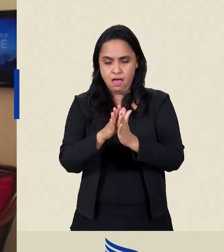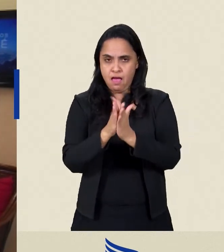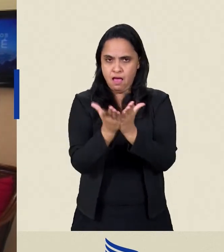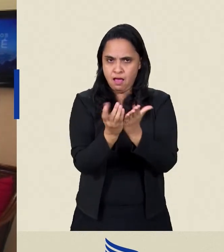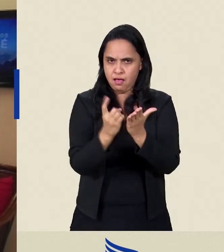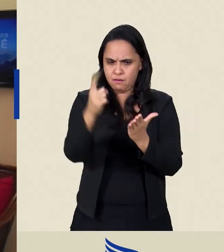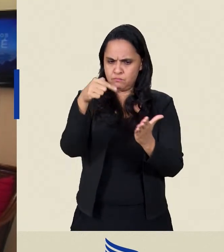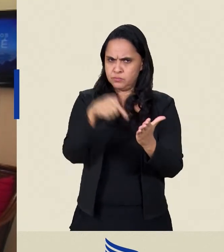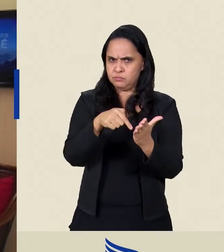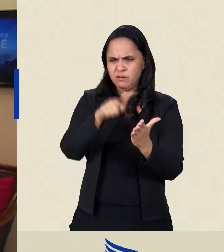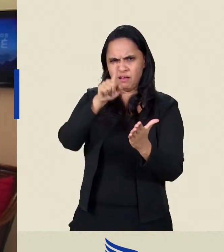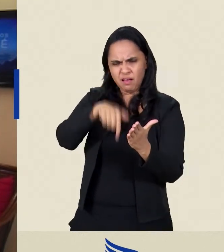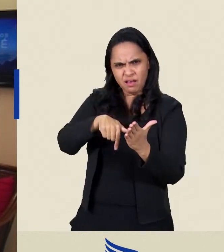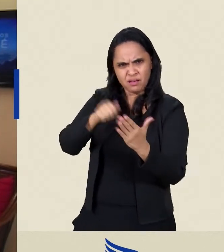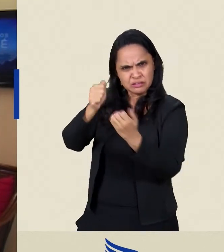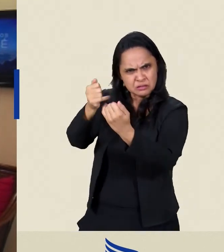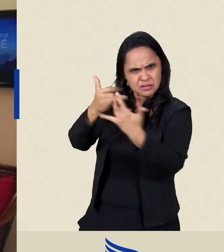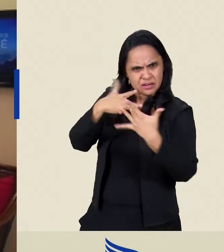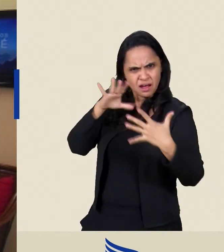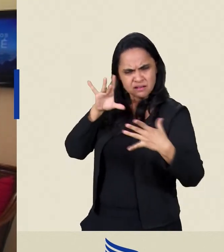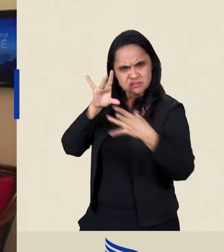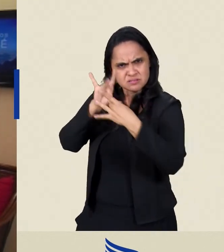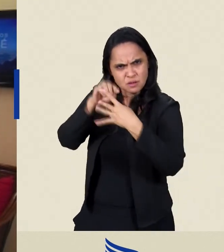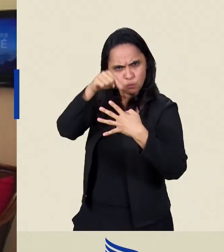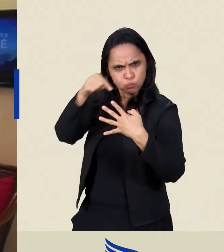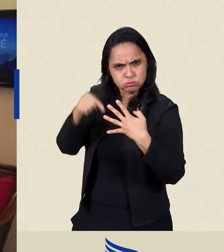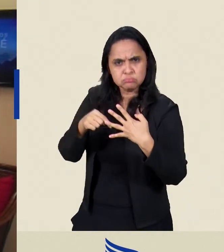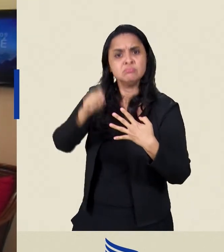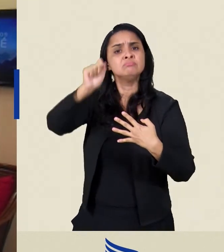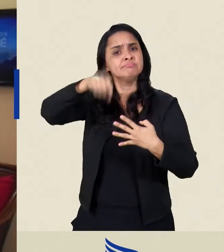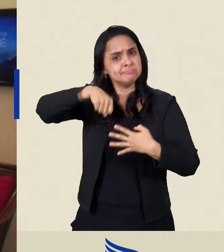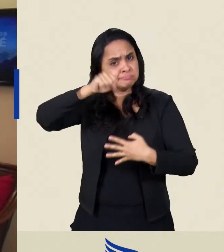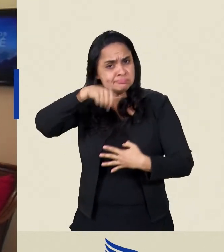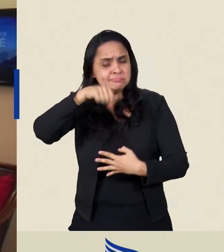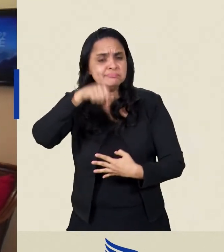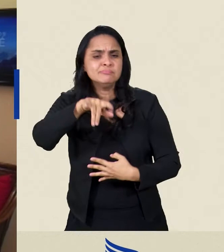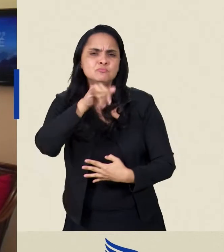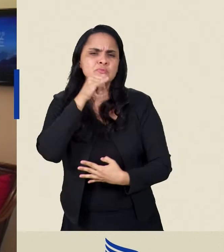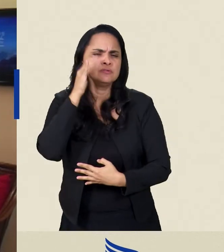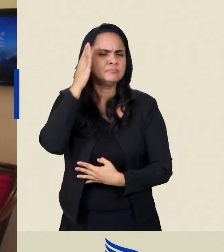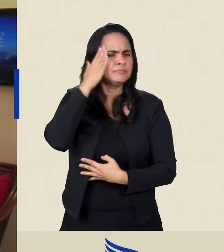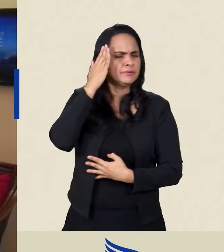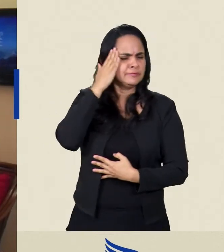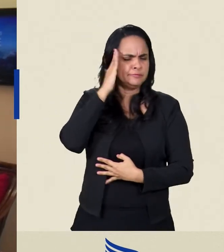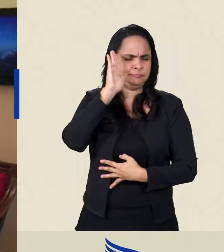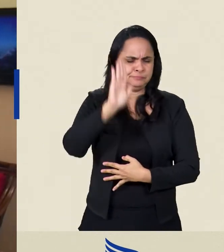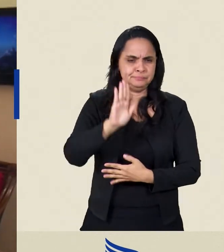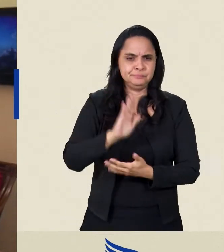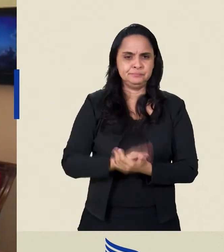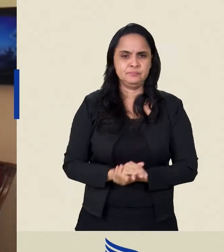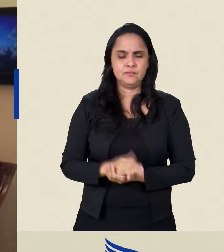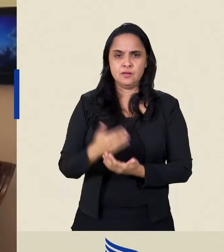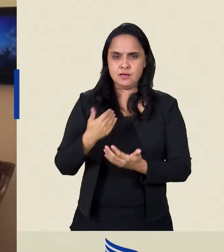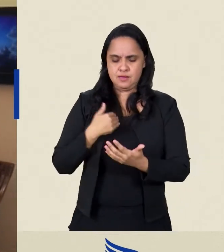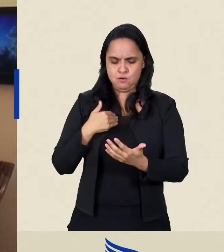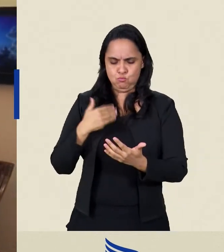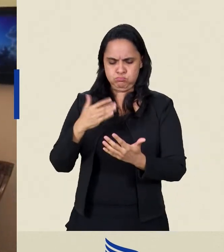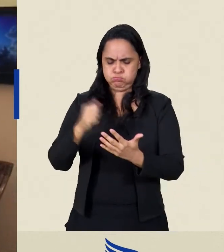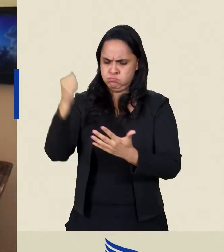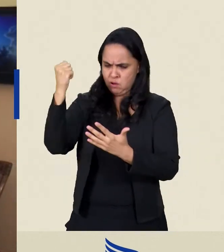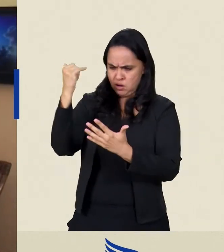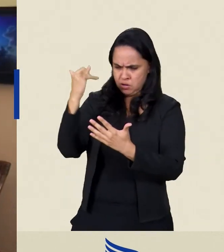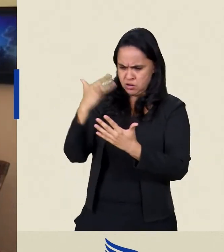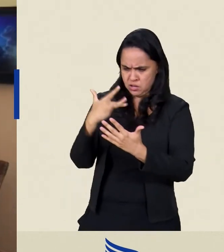É a Bíblia um meio de graça? Claro que é. Vamos ver se entendemos o ponto. Eu não recebo graça porque